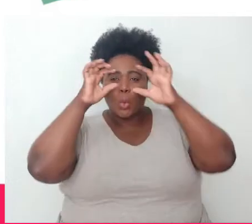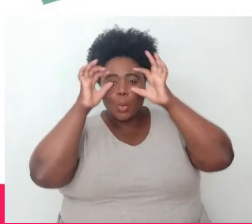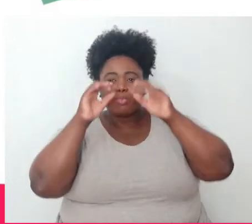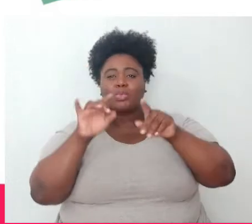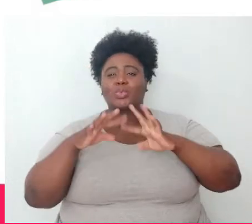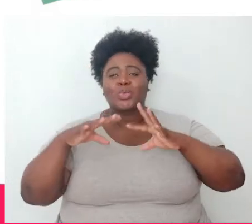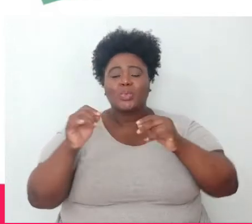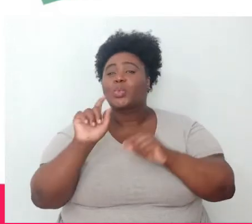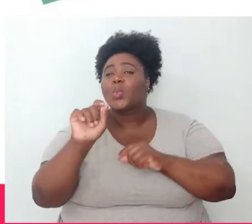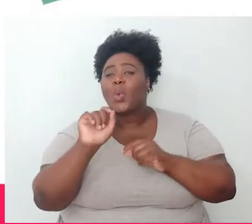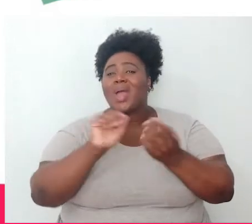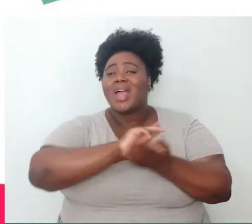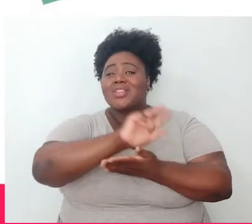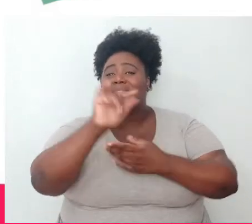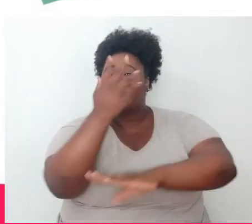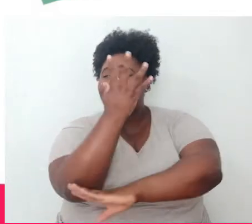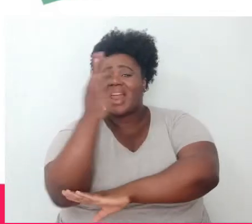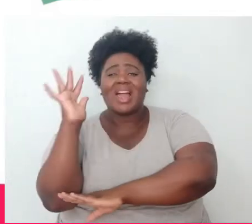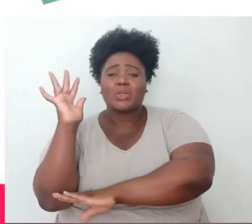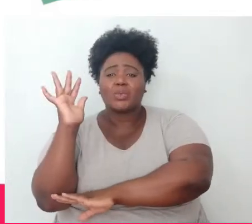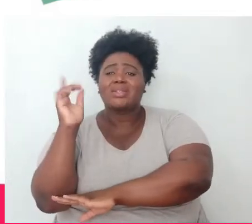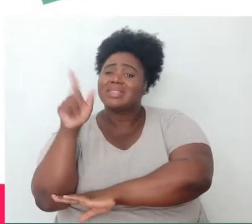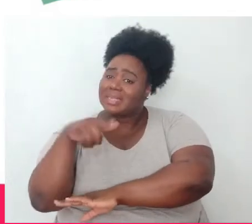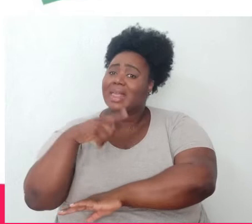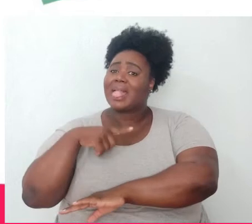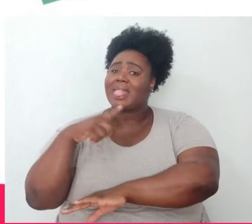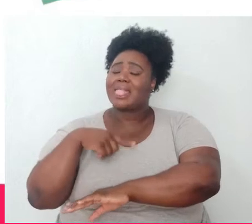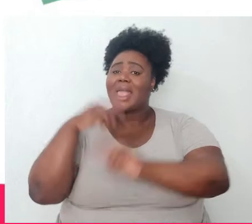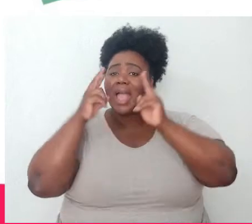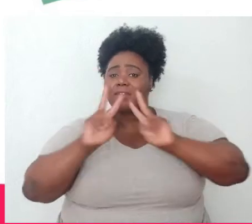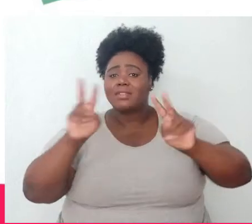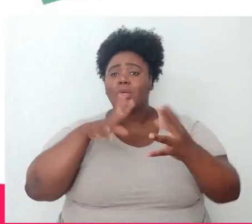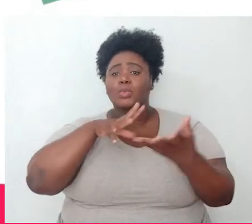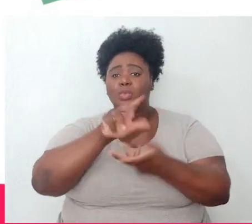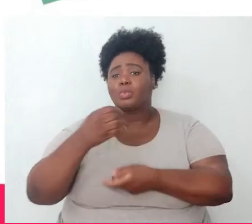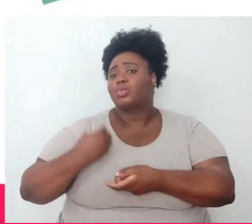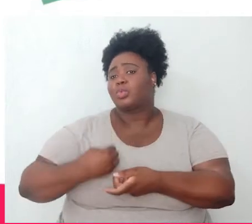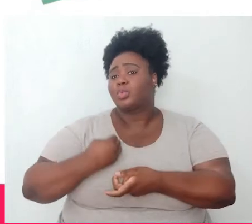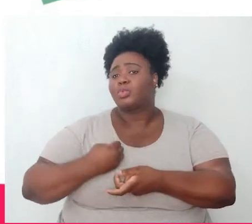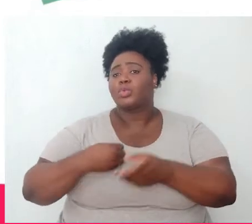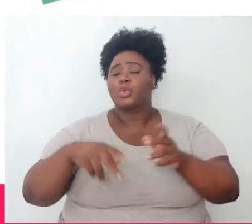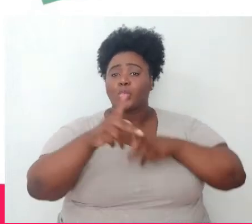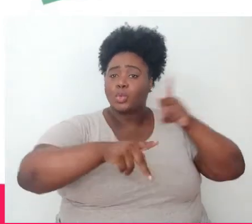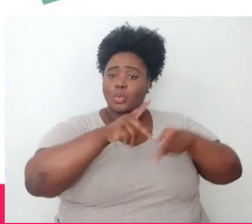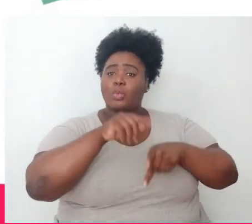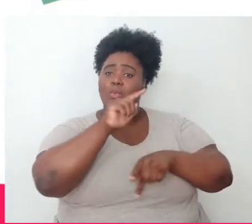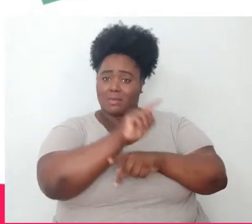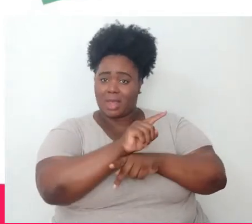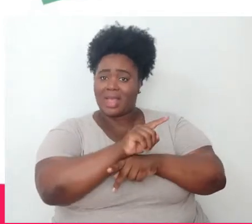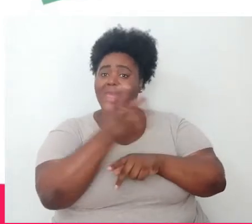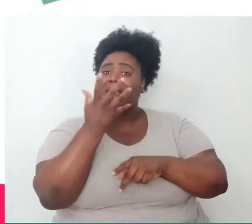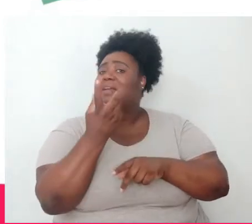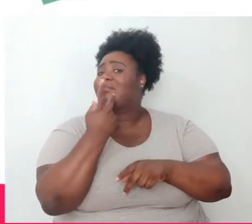né? O que essa diversidade de naturezas que compõem a cosmologia e a vida do povo Tikmaan